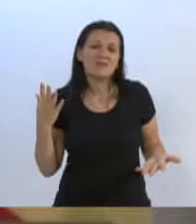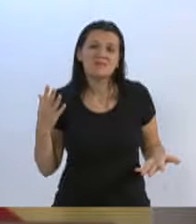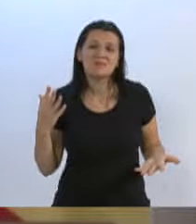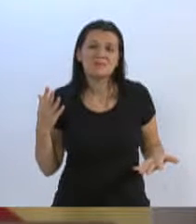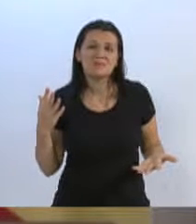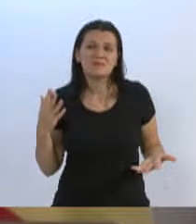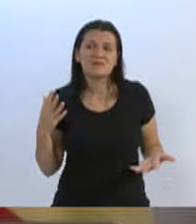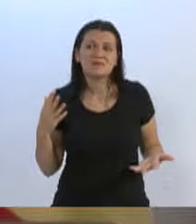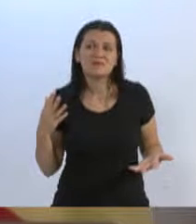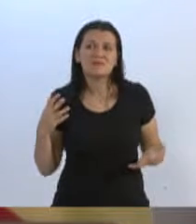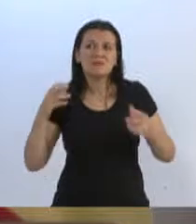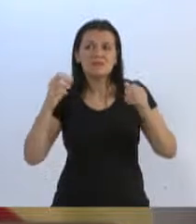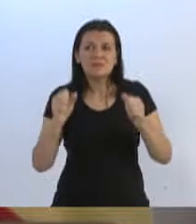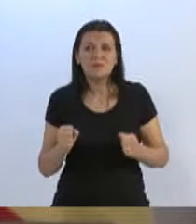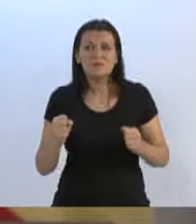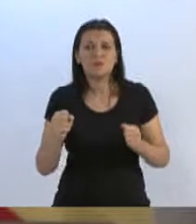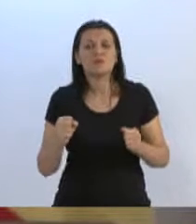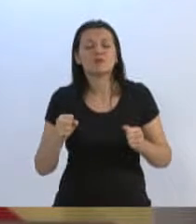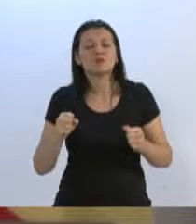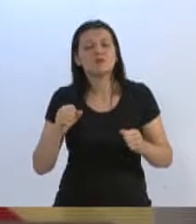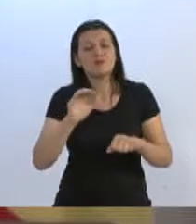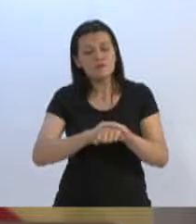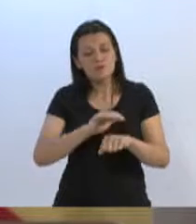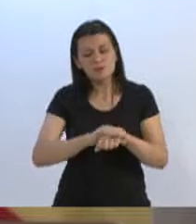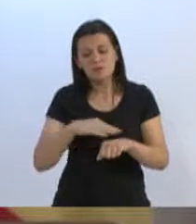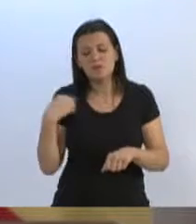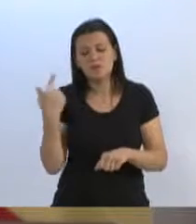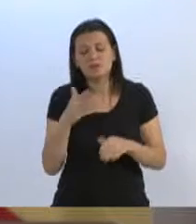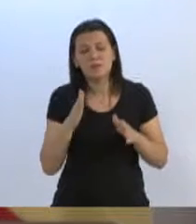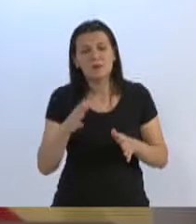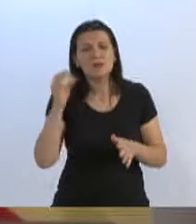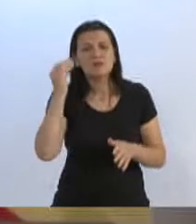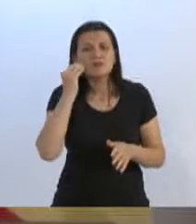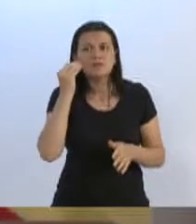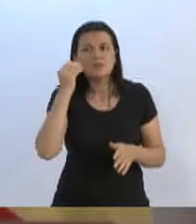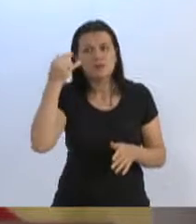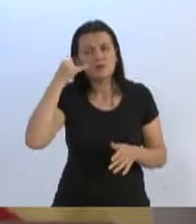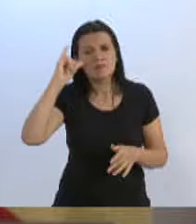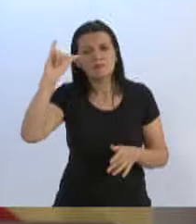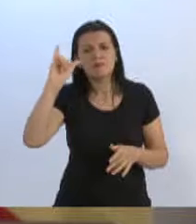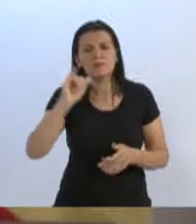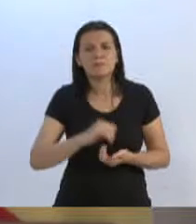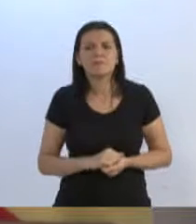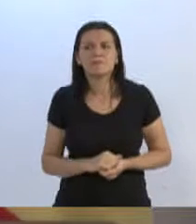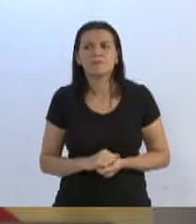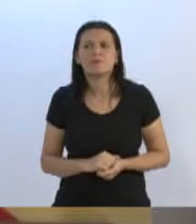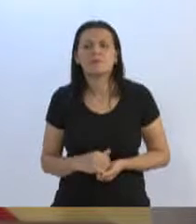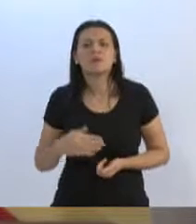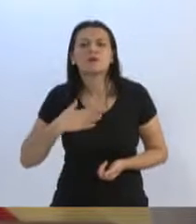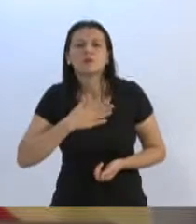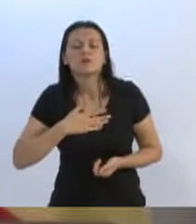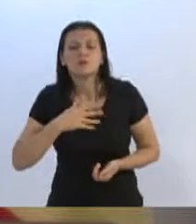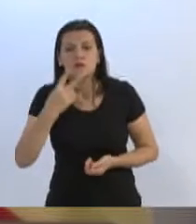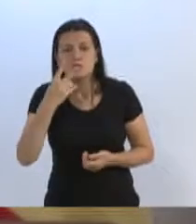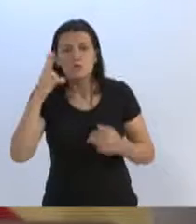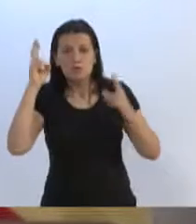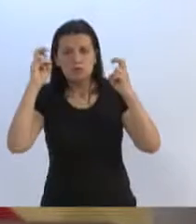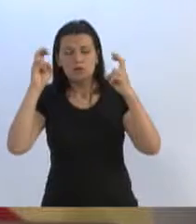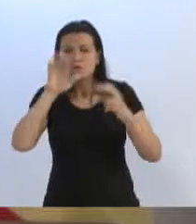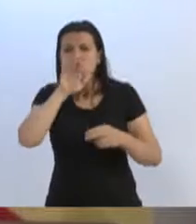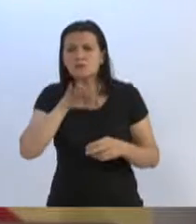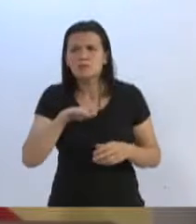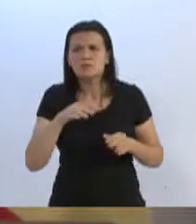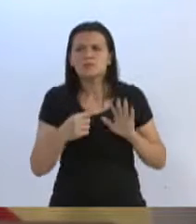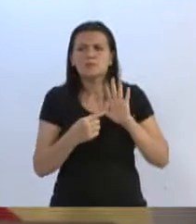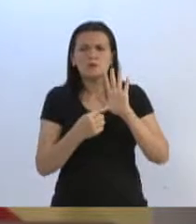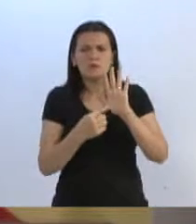fora, com a possibilidade de ser colocado, e a gente tem que fazer a nossa parte e tentar intervir. Eu gostaria de levantar 2 temas aqui nessa tarde, inclusive, até